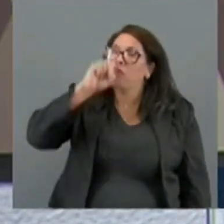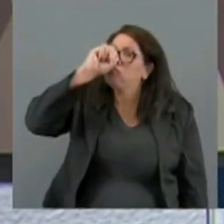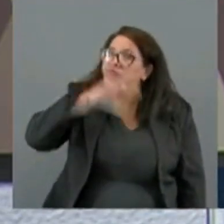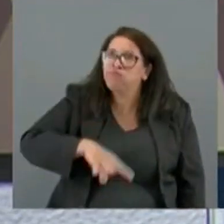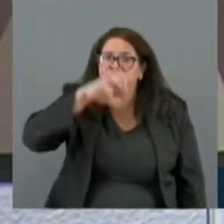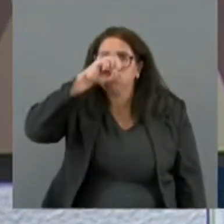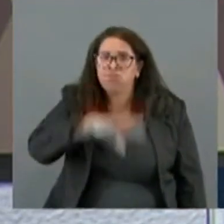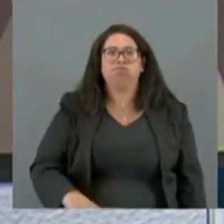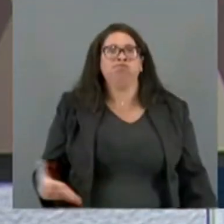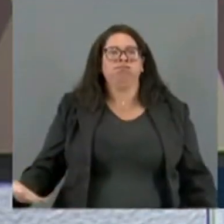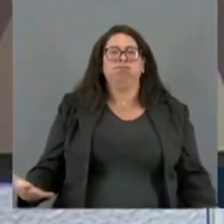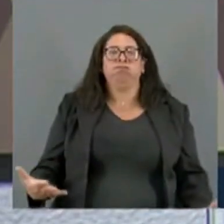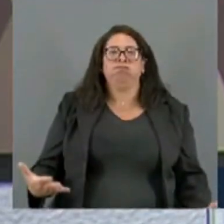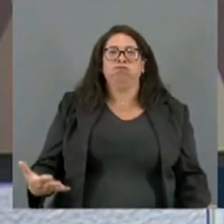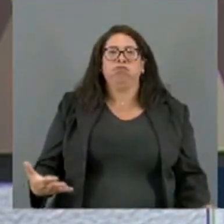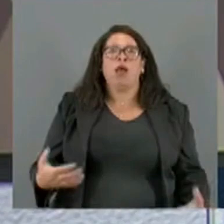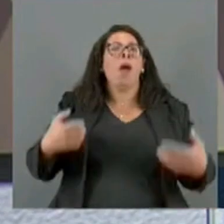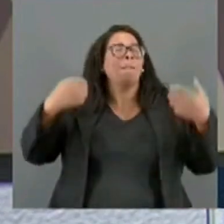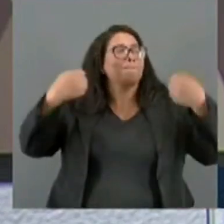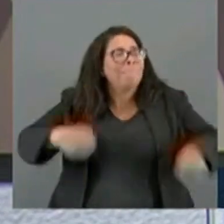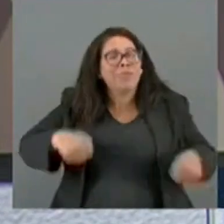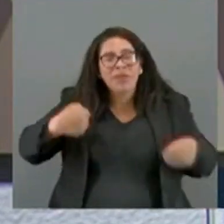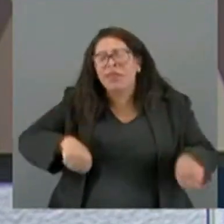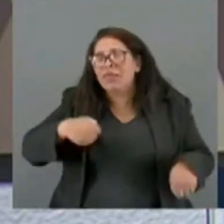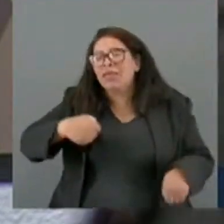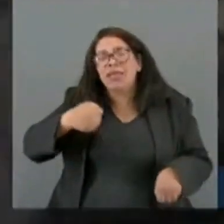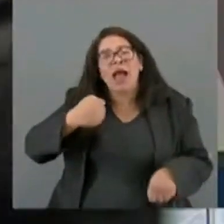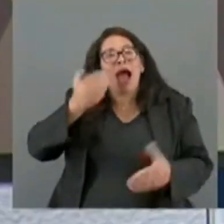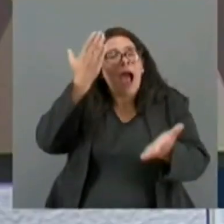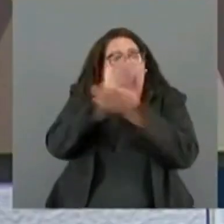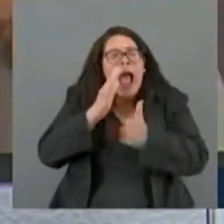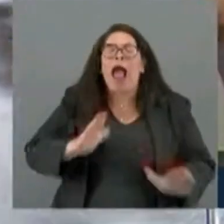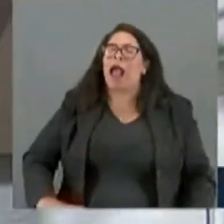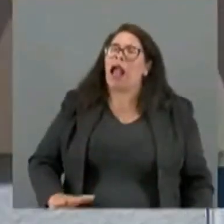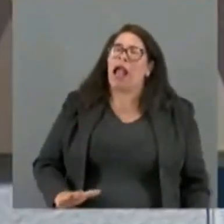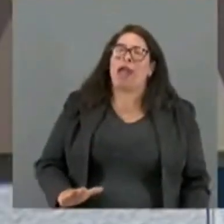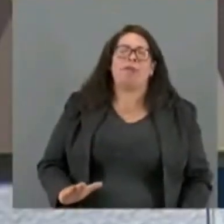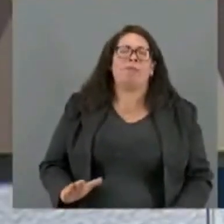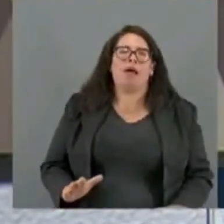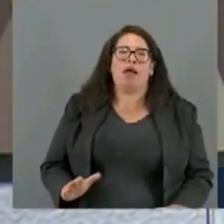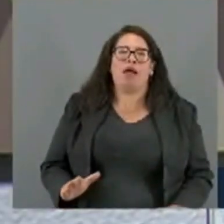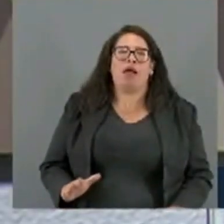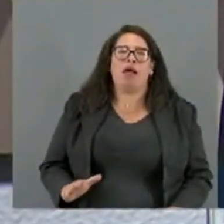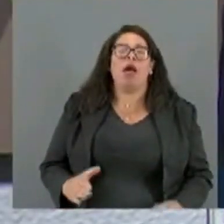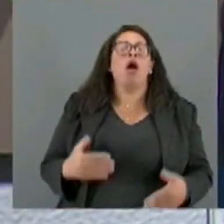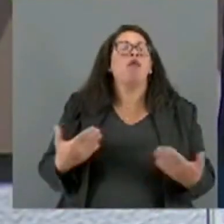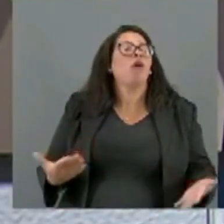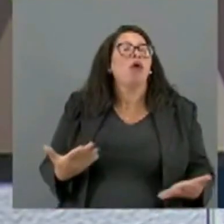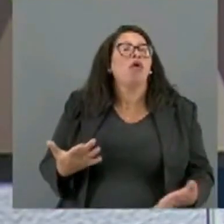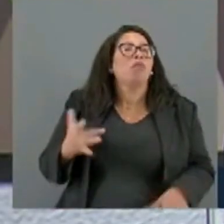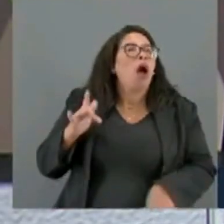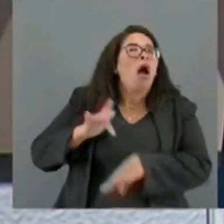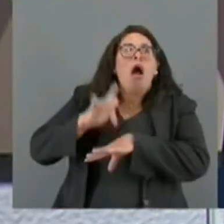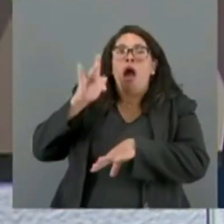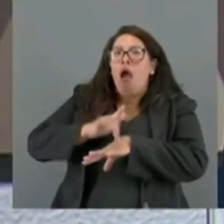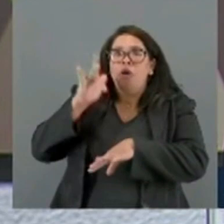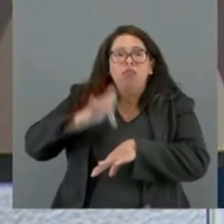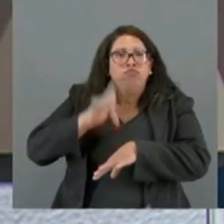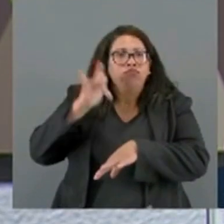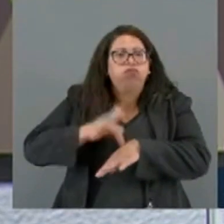e que esse absurdo deve ser combatido. E quais seriam as medidas? E